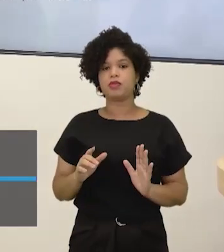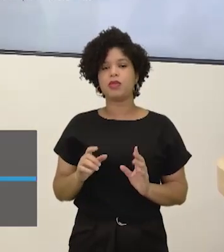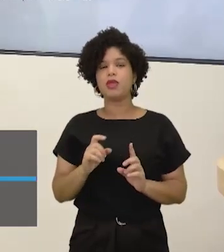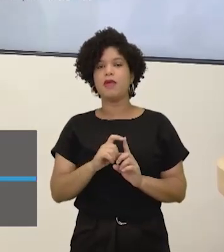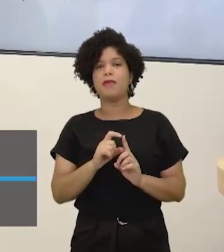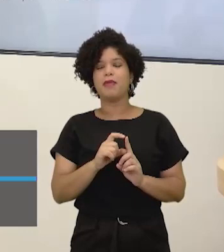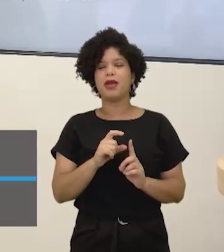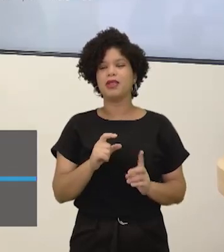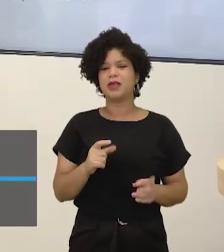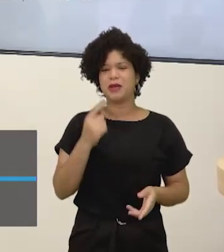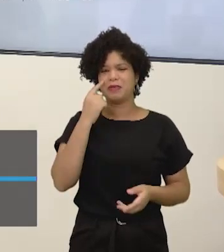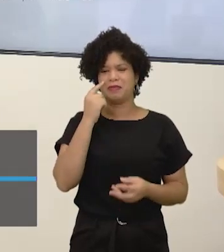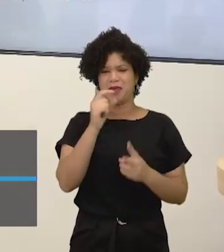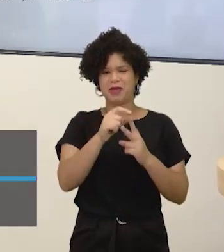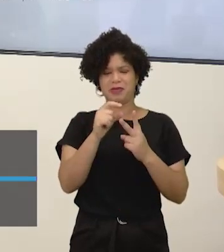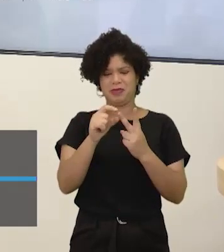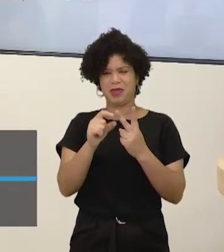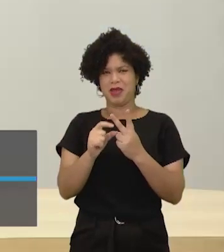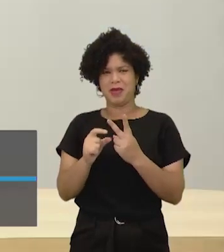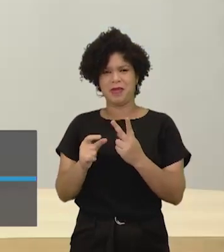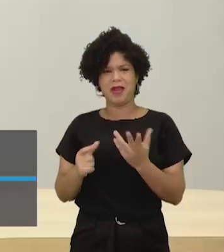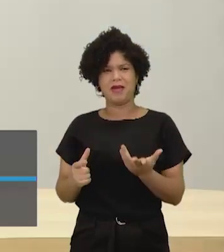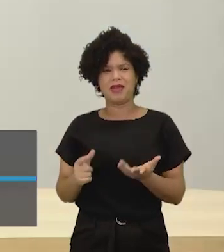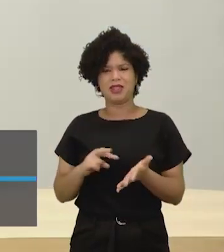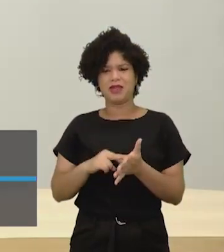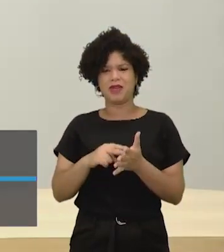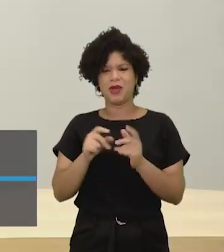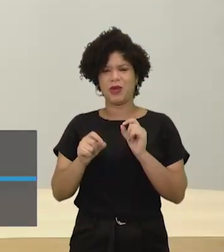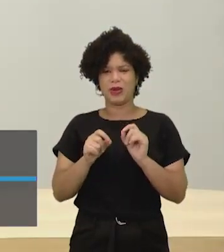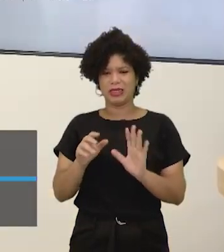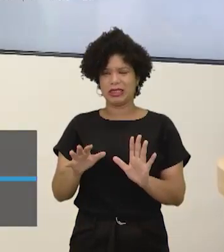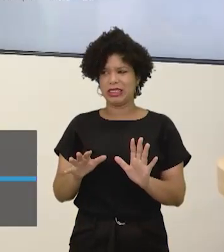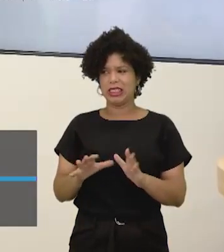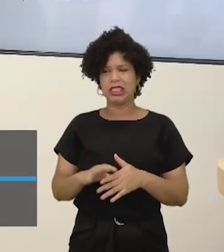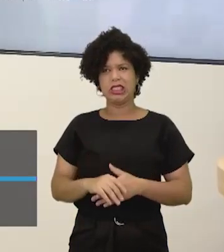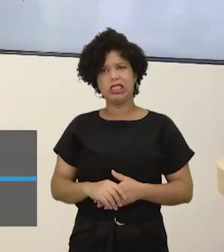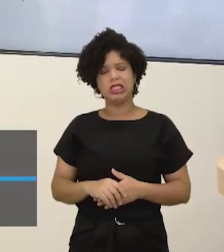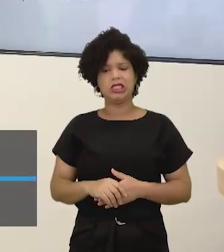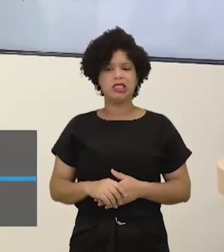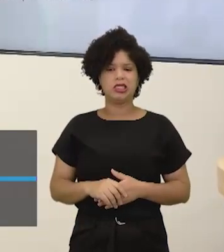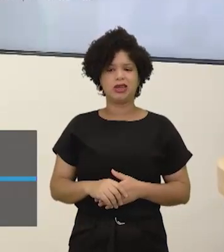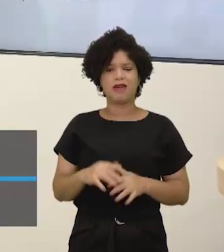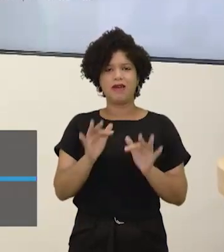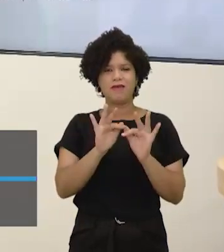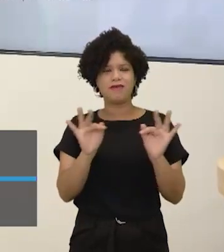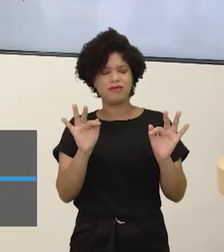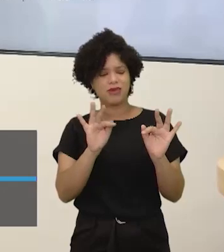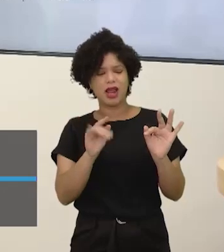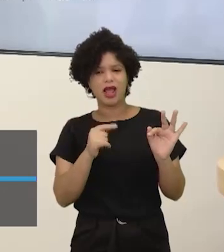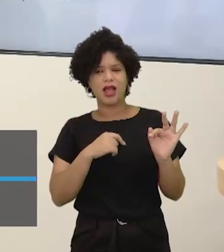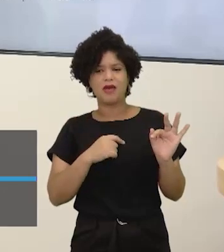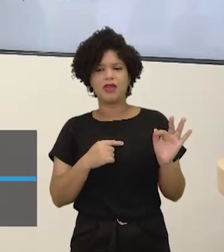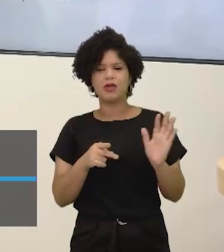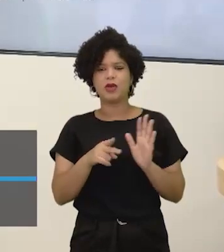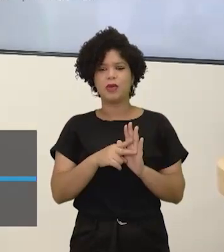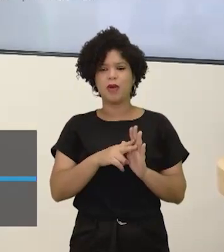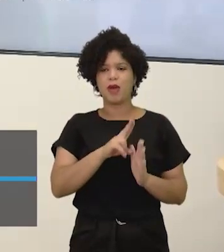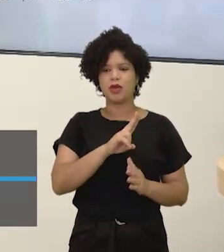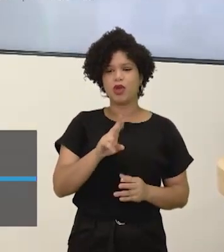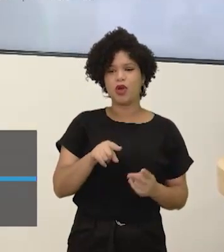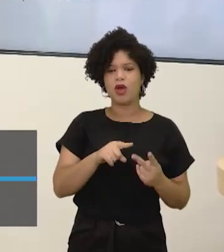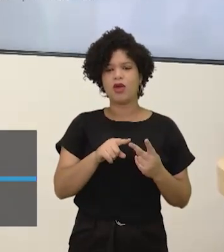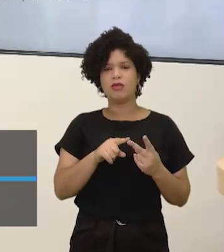depois falou de orações verbais e nominais, aí falou de frase nominal e verbal, aí falamos